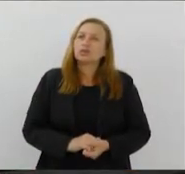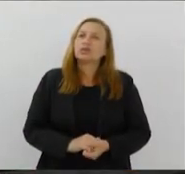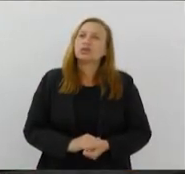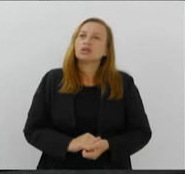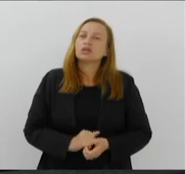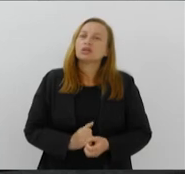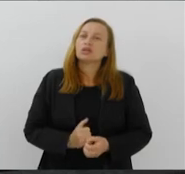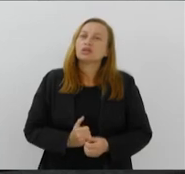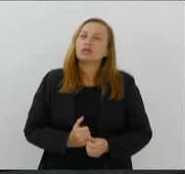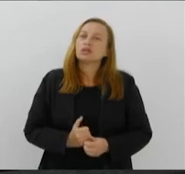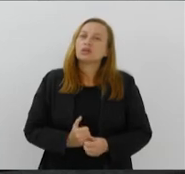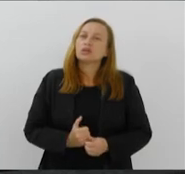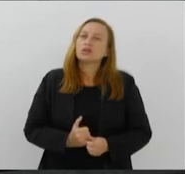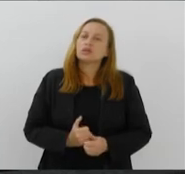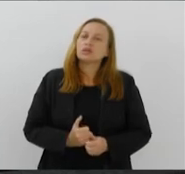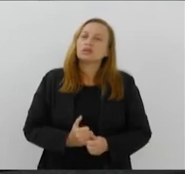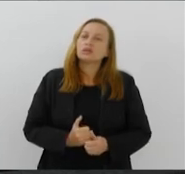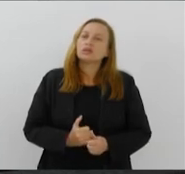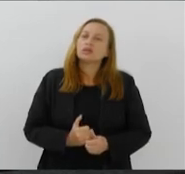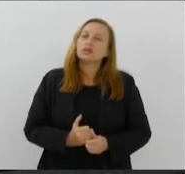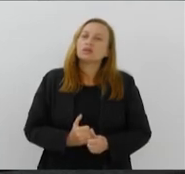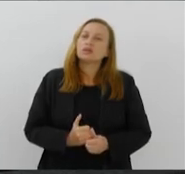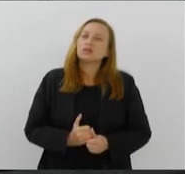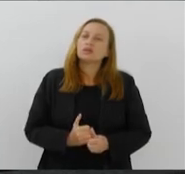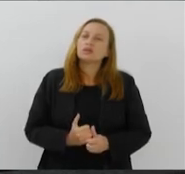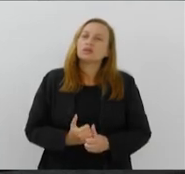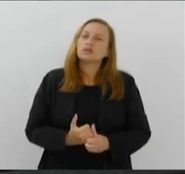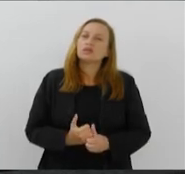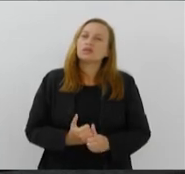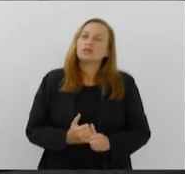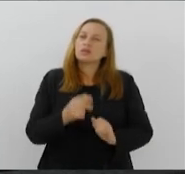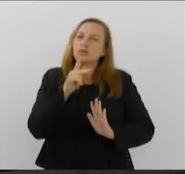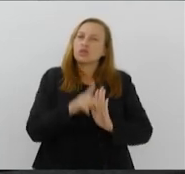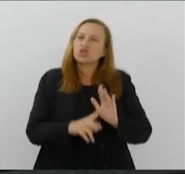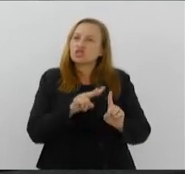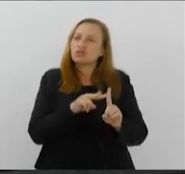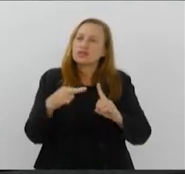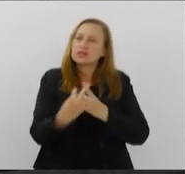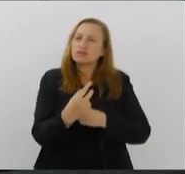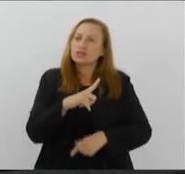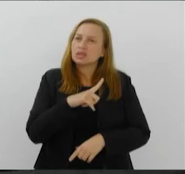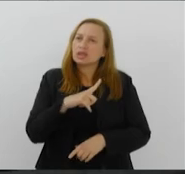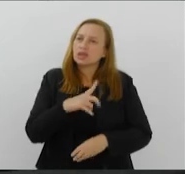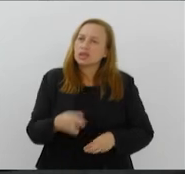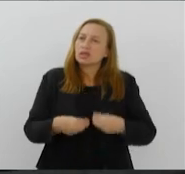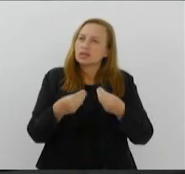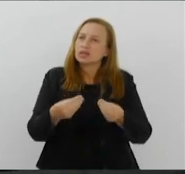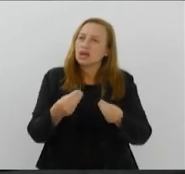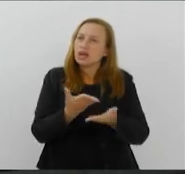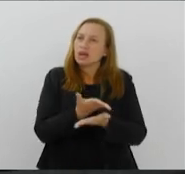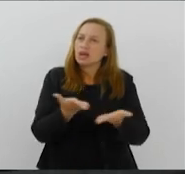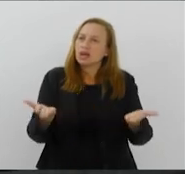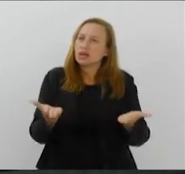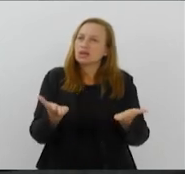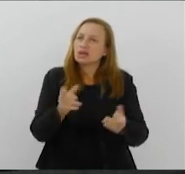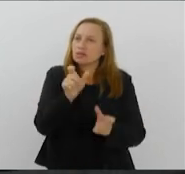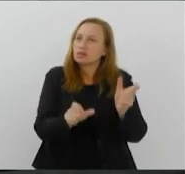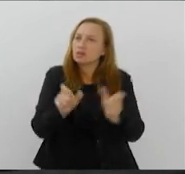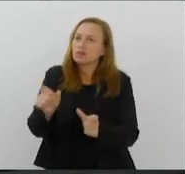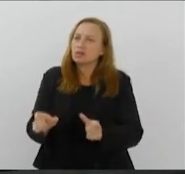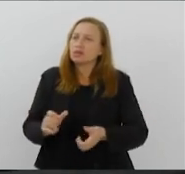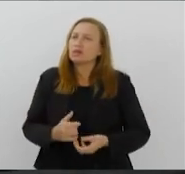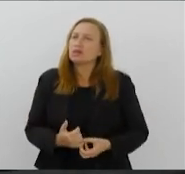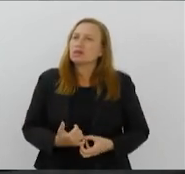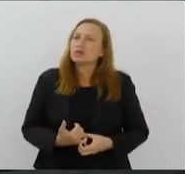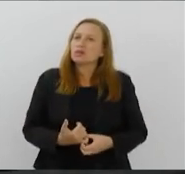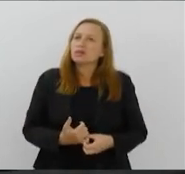tramitação de algum tipo de projeto que vise dar a essas pessoas